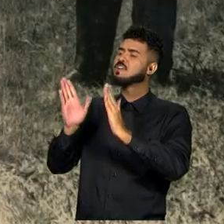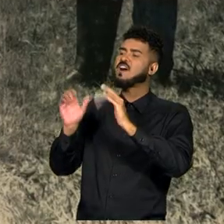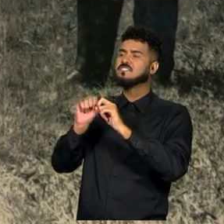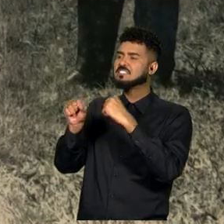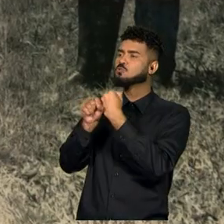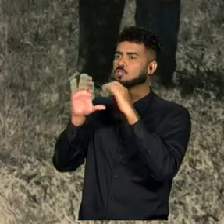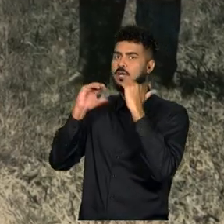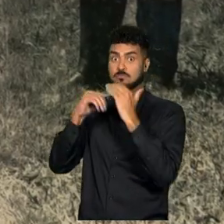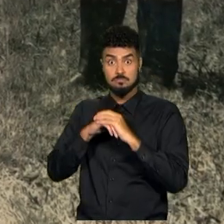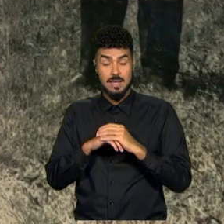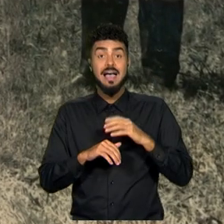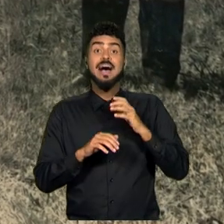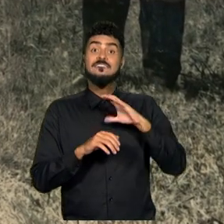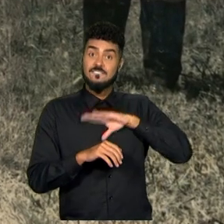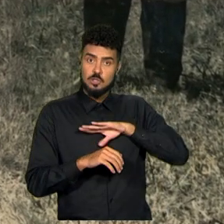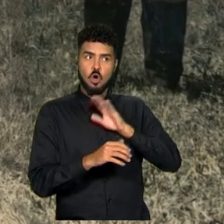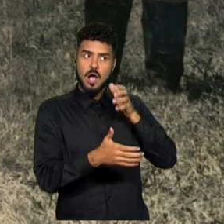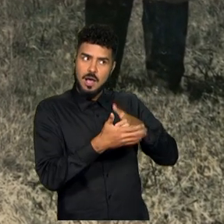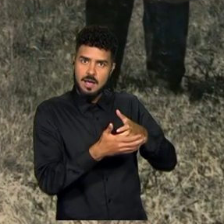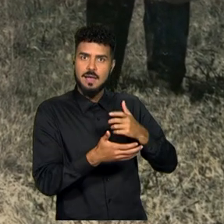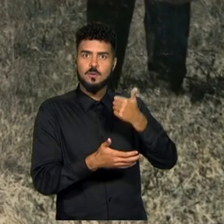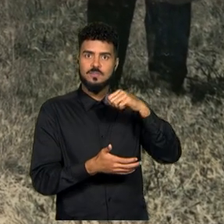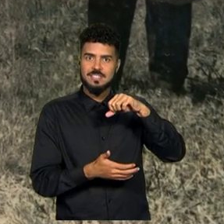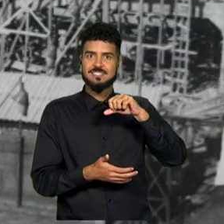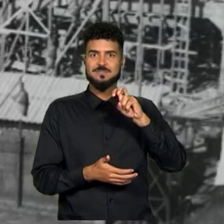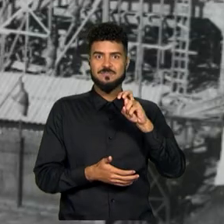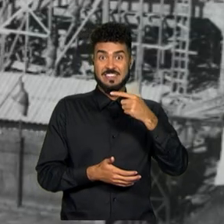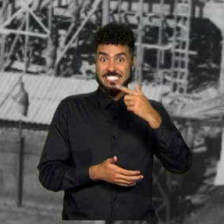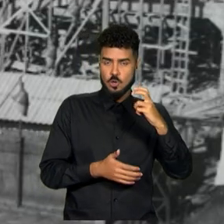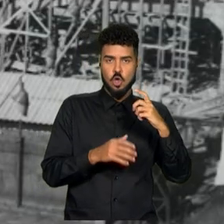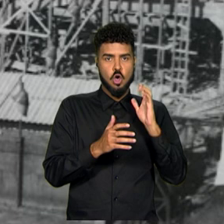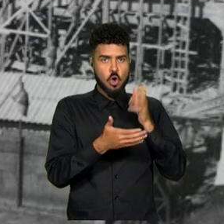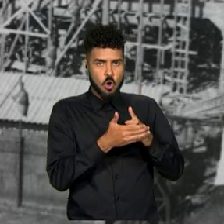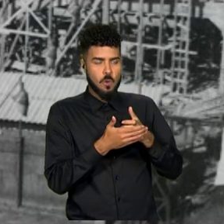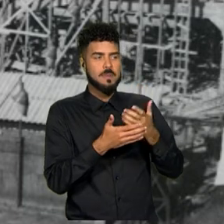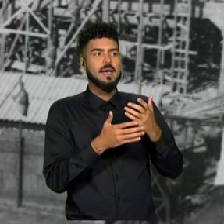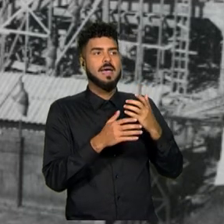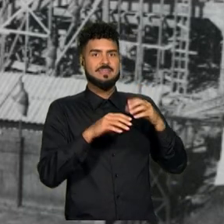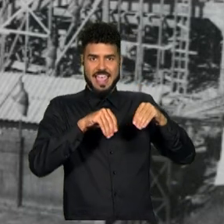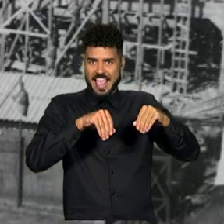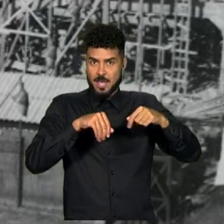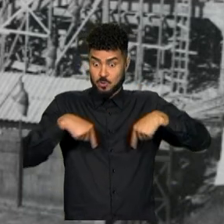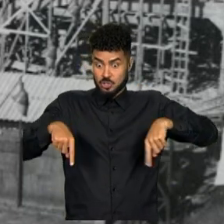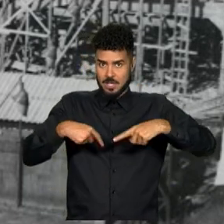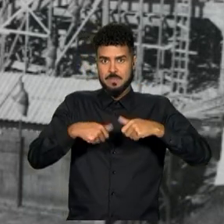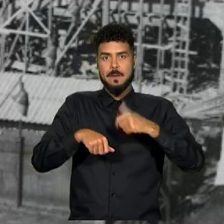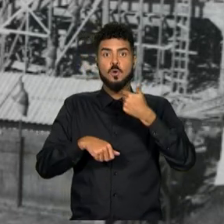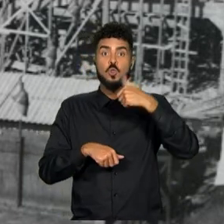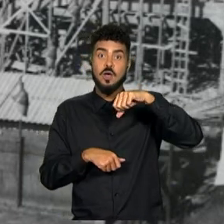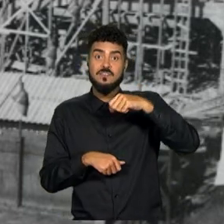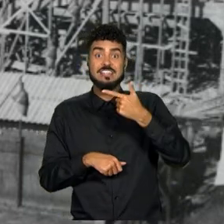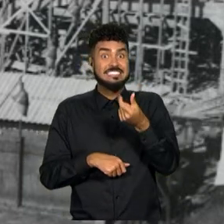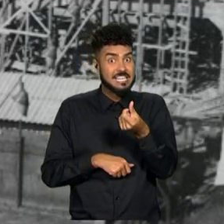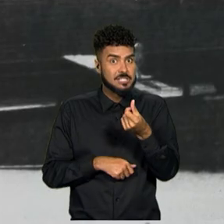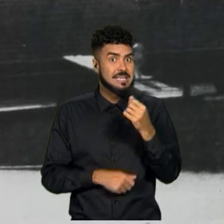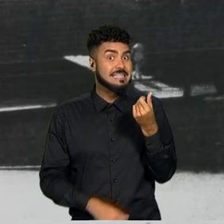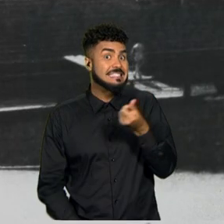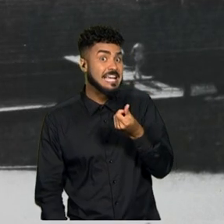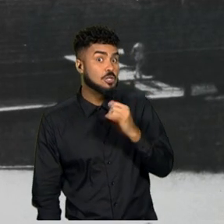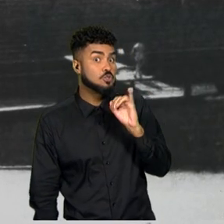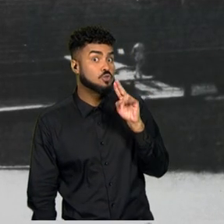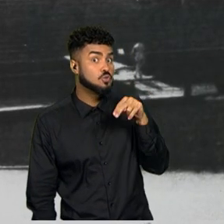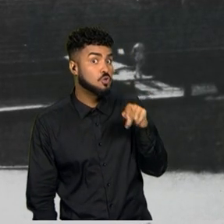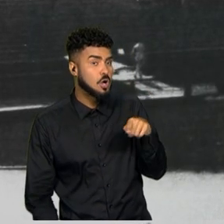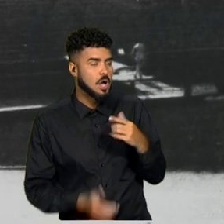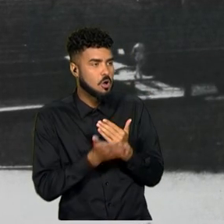em 1925 ele compra o terreno onde nós estamos. Em 1926 as obras se iniciam, 6 de junho de 1926. O Brasil